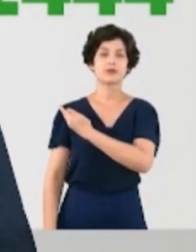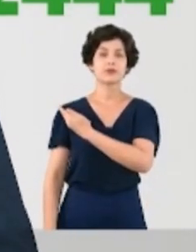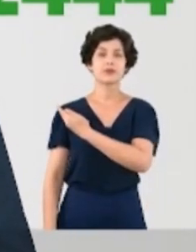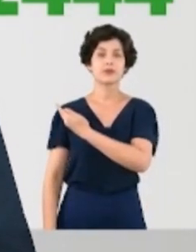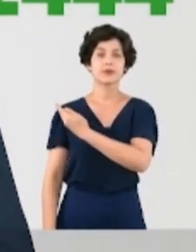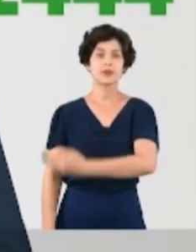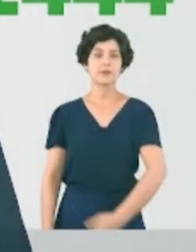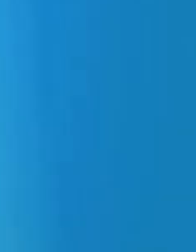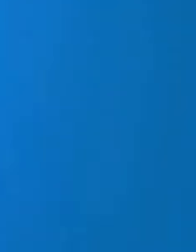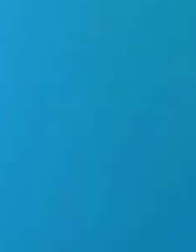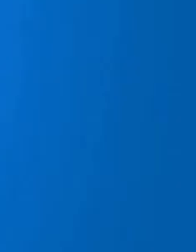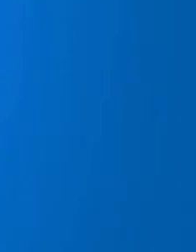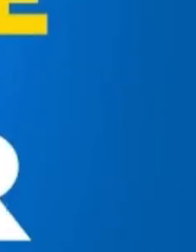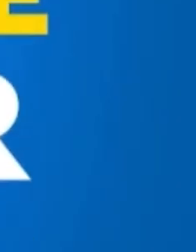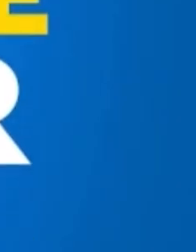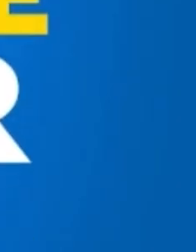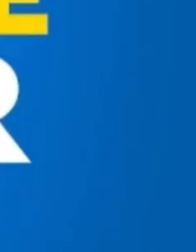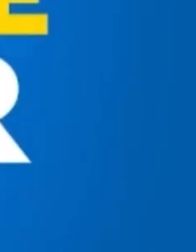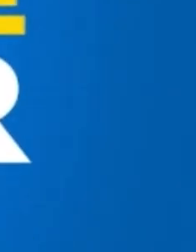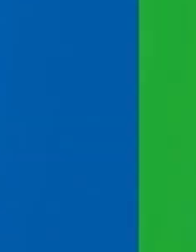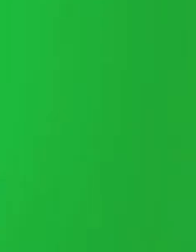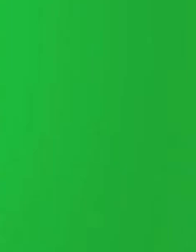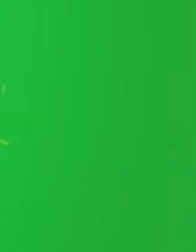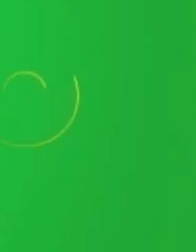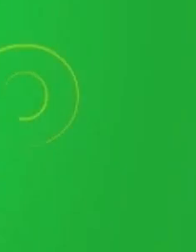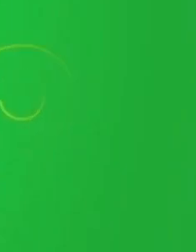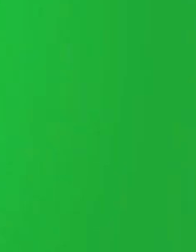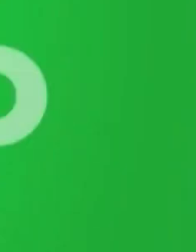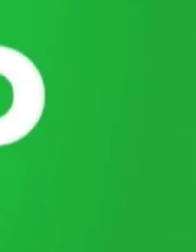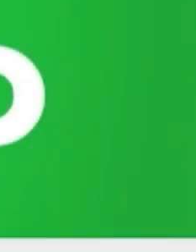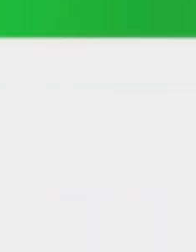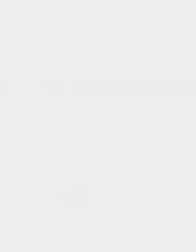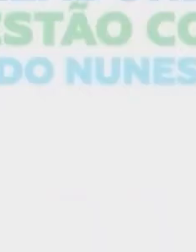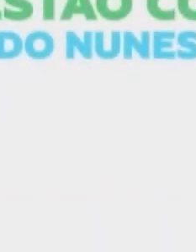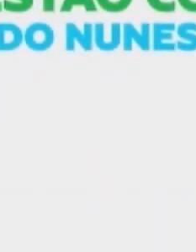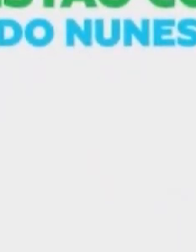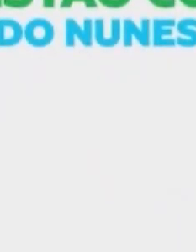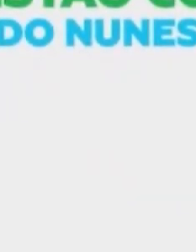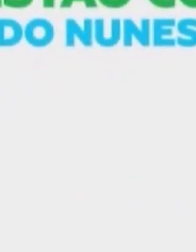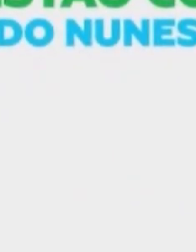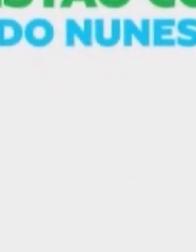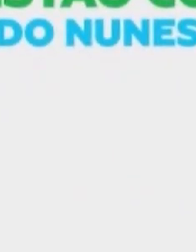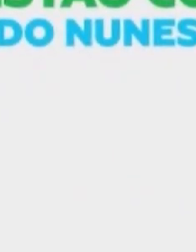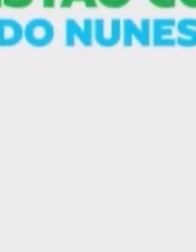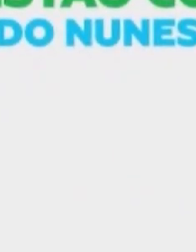22444. Isso não pode parar, isso é caminho seguro.